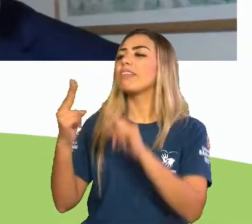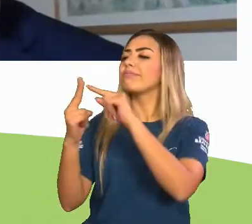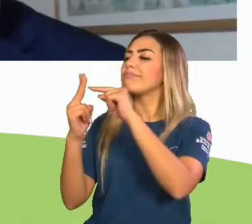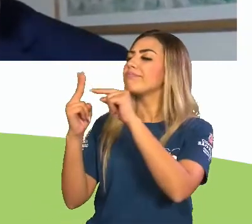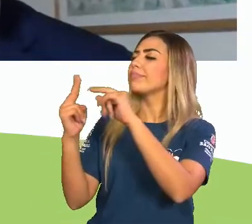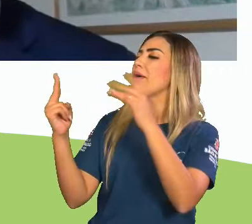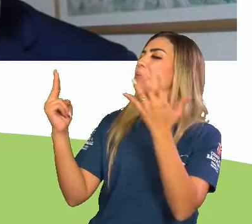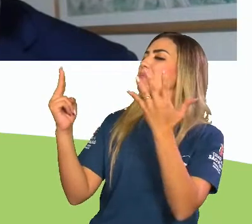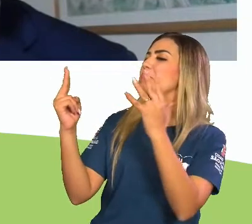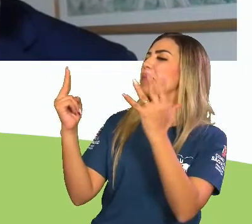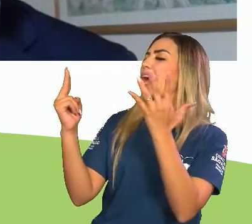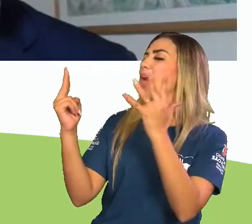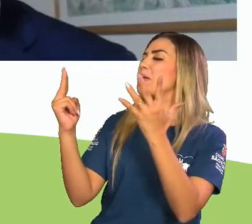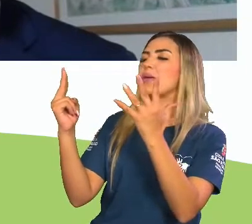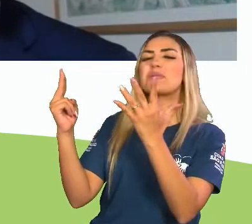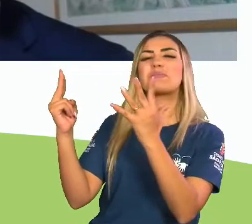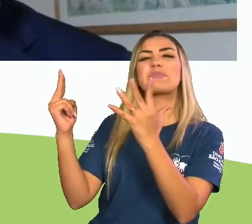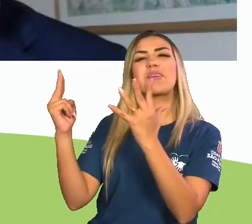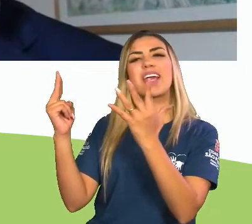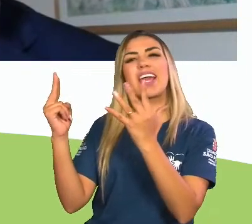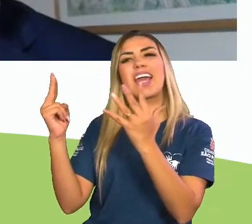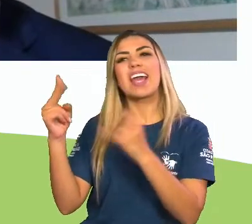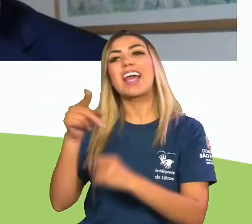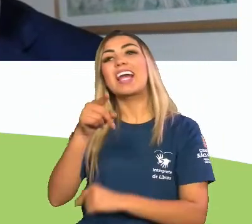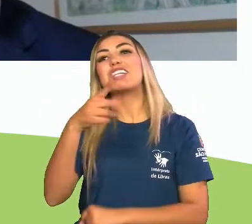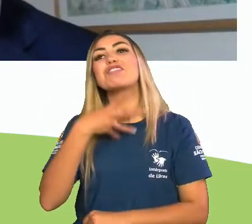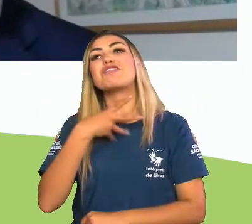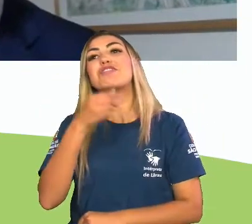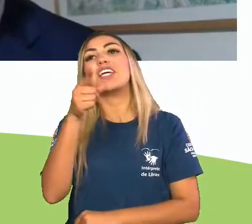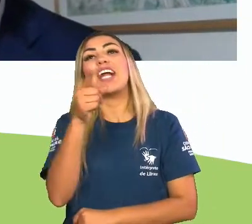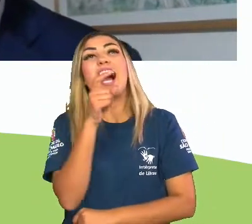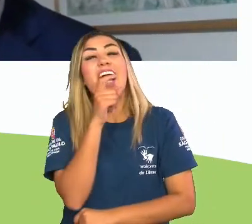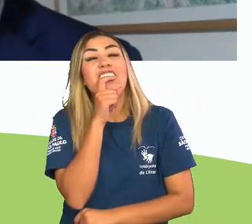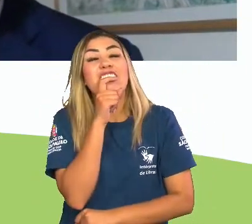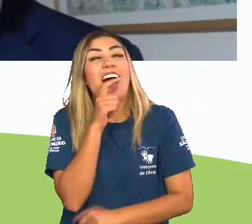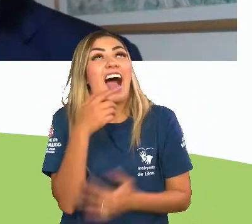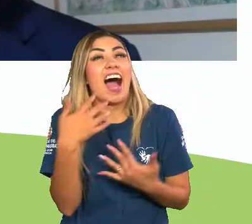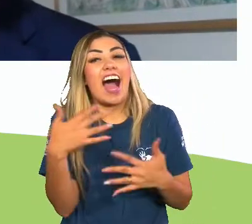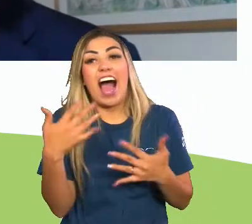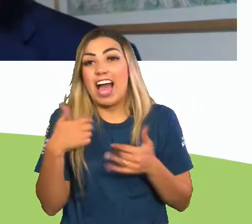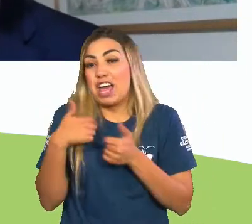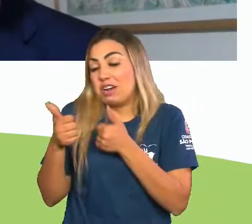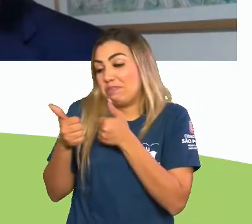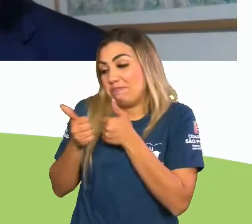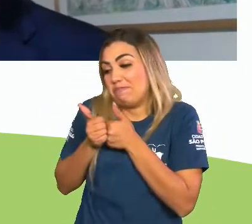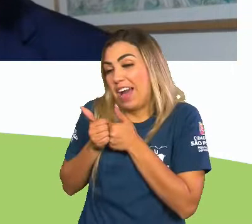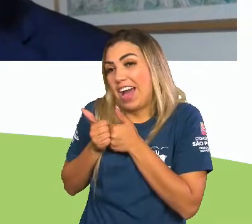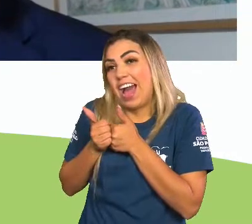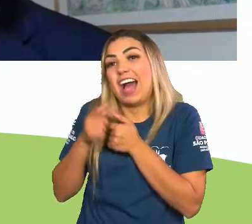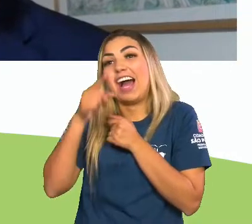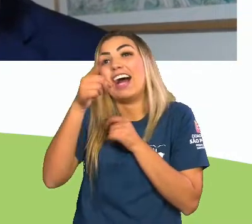dona Gildete e ao seu Luiz. O Gustavo deve estar morrendo de inveja agora, porque eu posso estar aqui próximo a vocês. Eu queria que vocês dessem